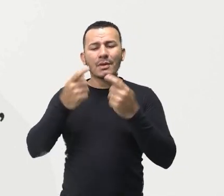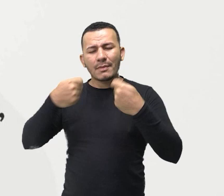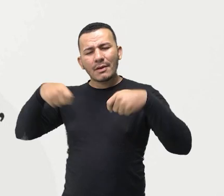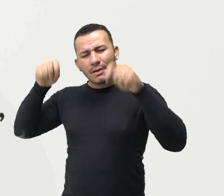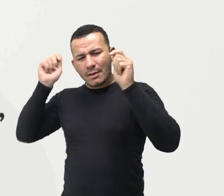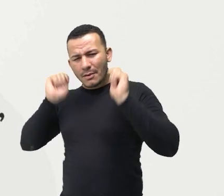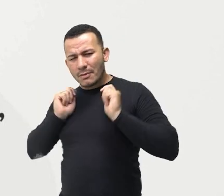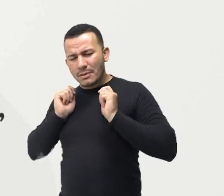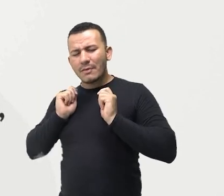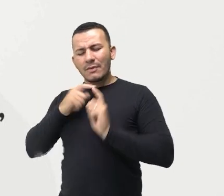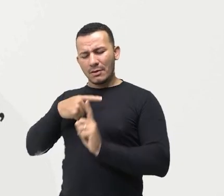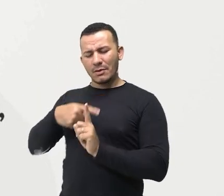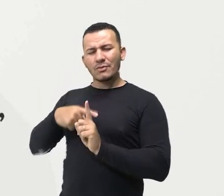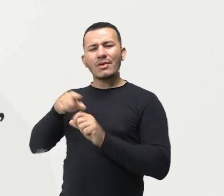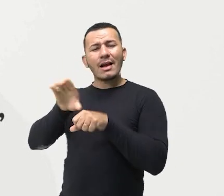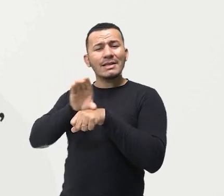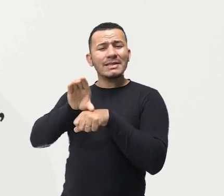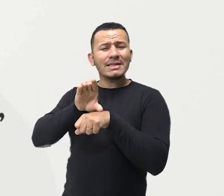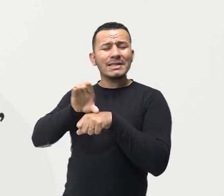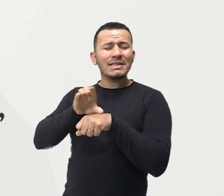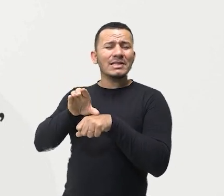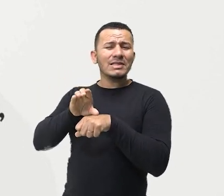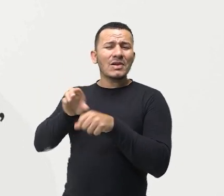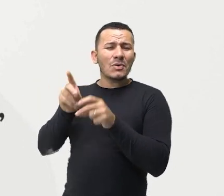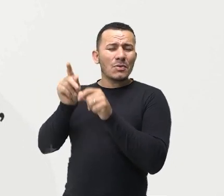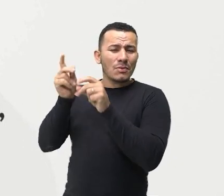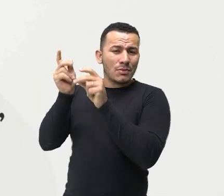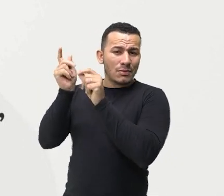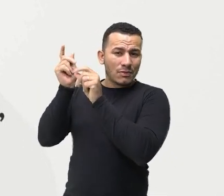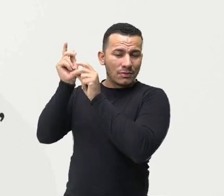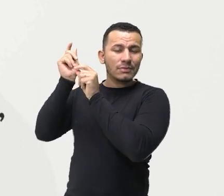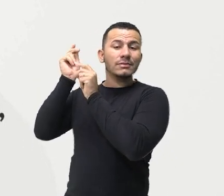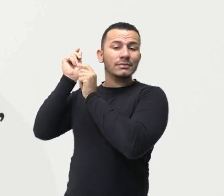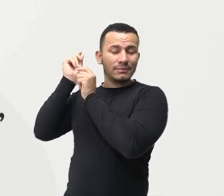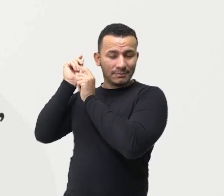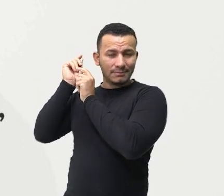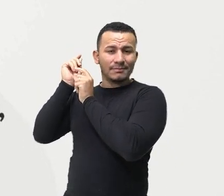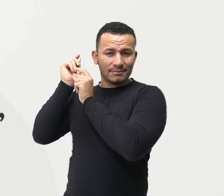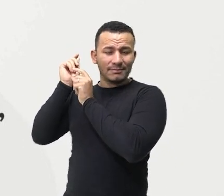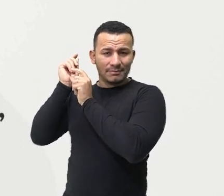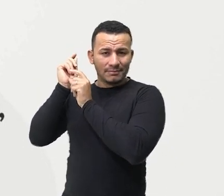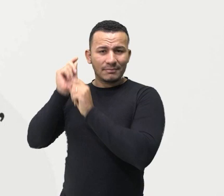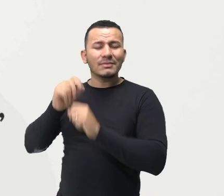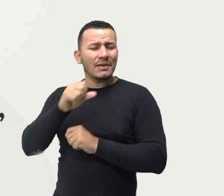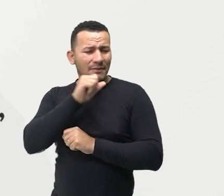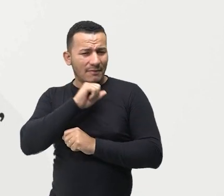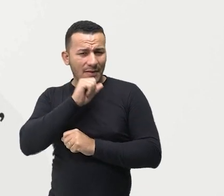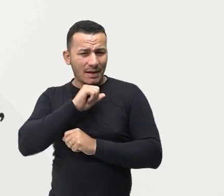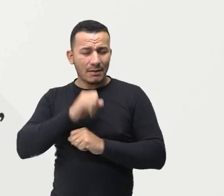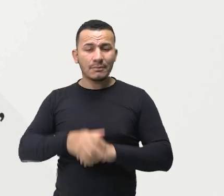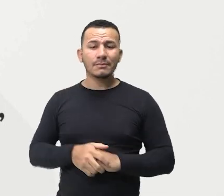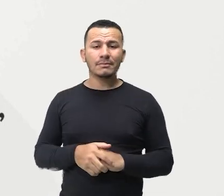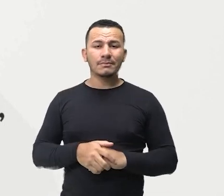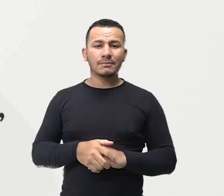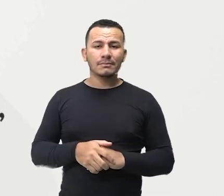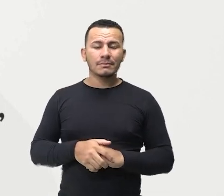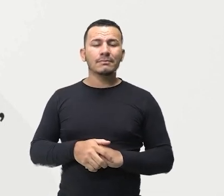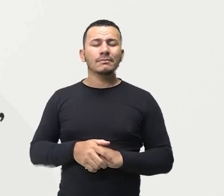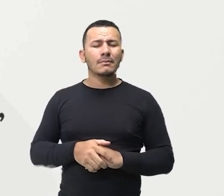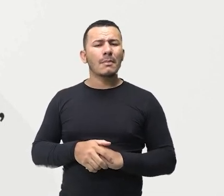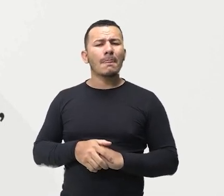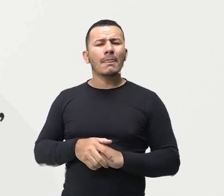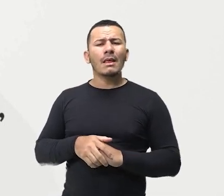crucifixo acinzentado, observem, acinzentado, aspecto de velho. Olha só,